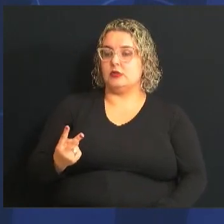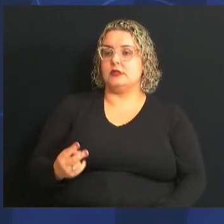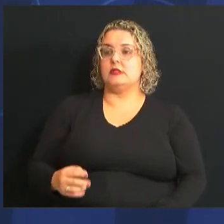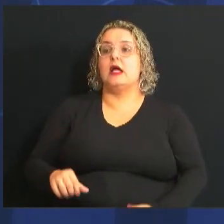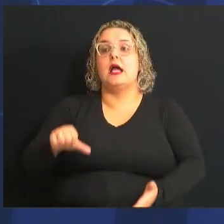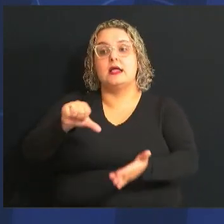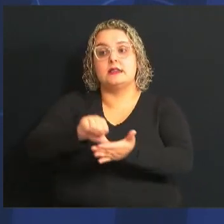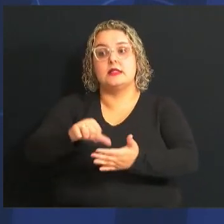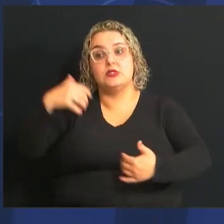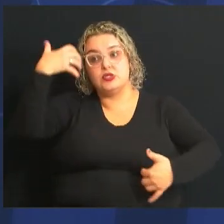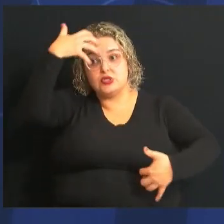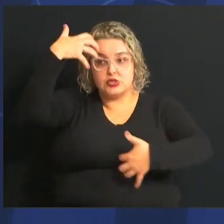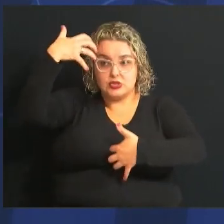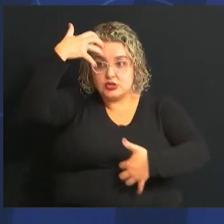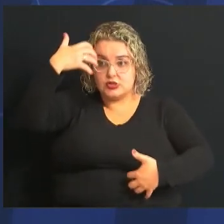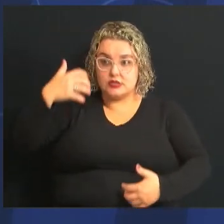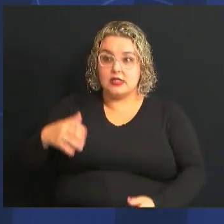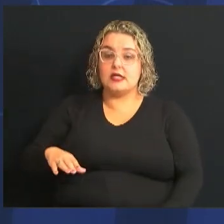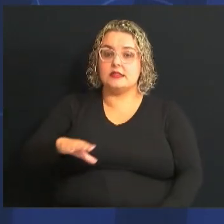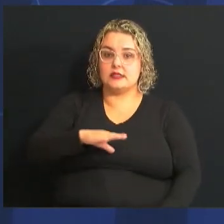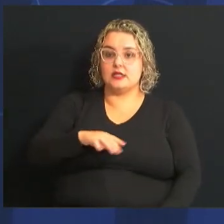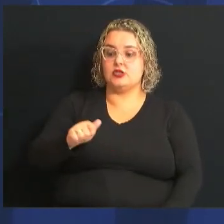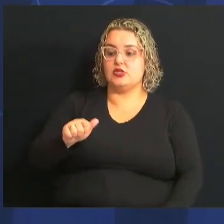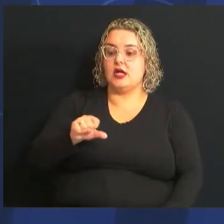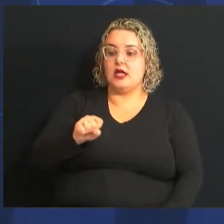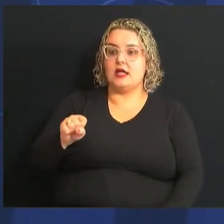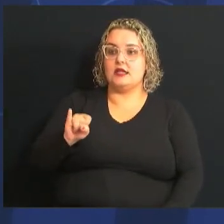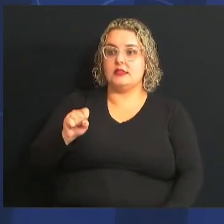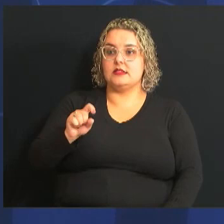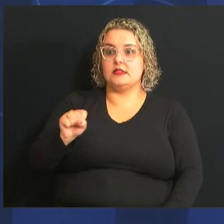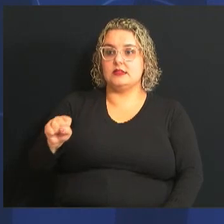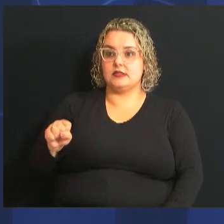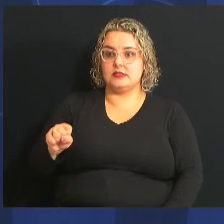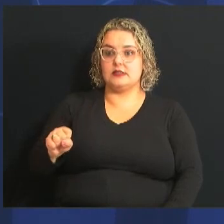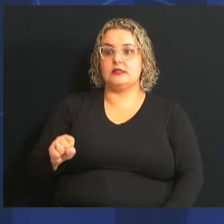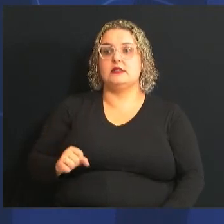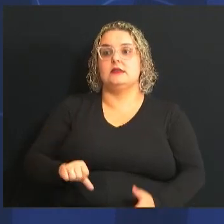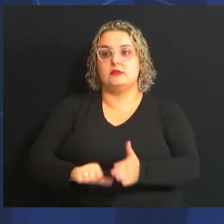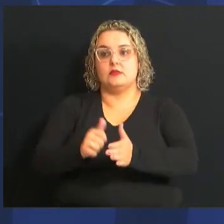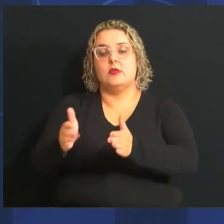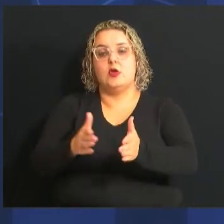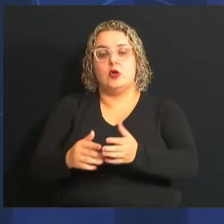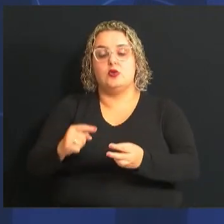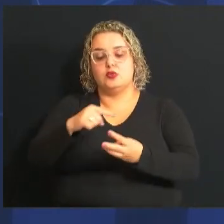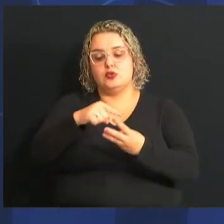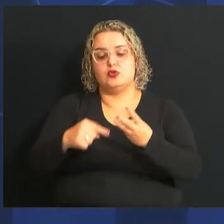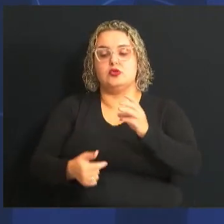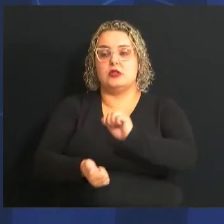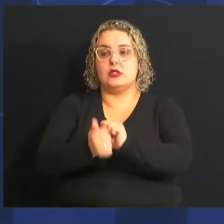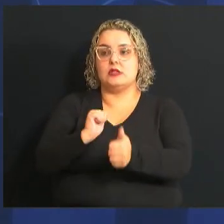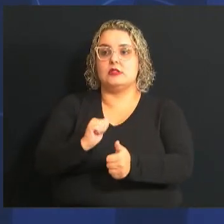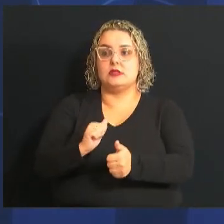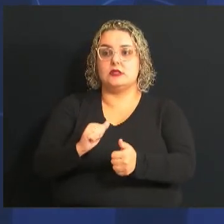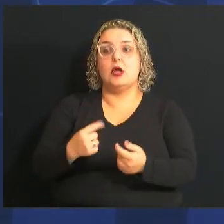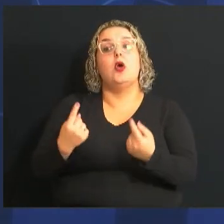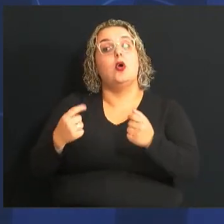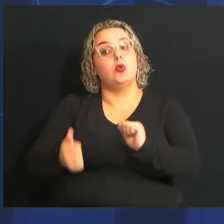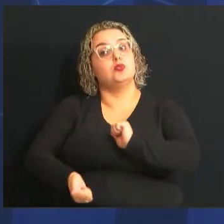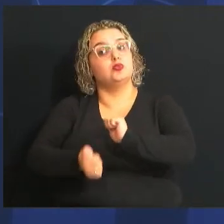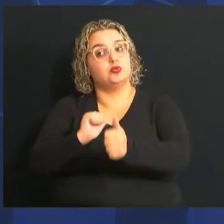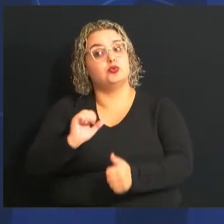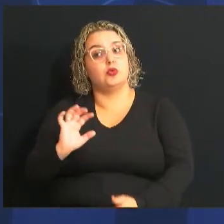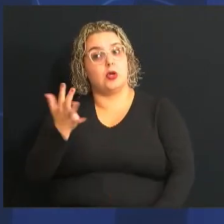é na cidade de Assis. Então, nessa primeira fase, nas 3 jogos, as partidas acontecem